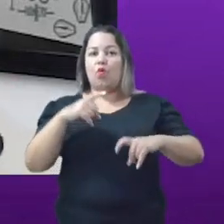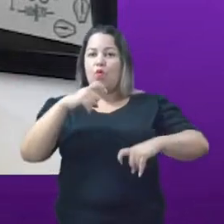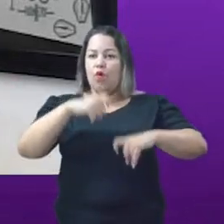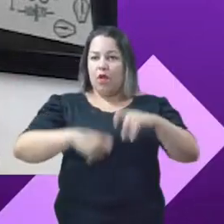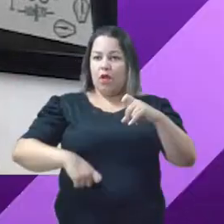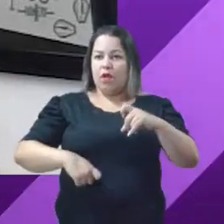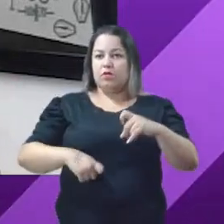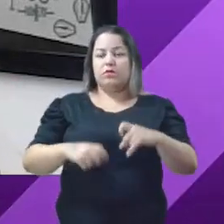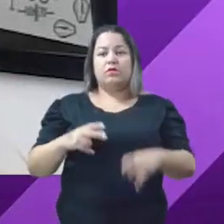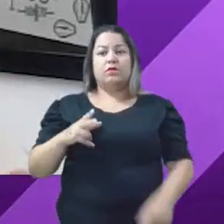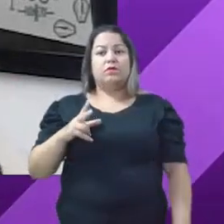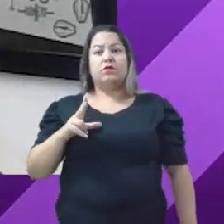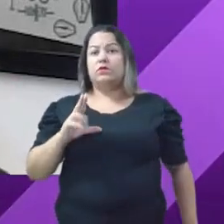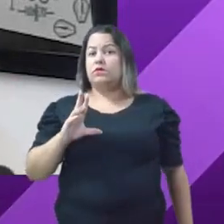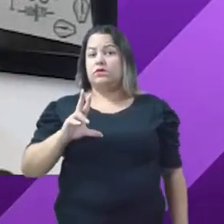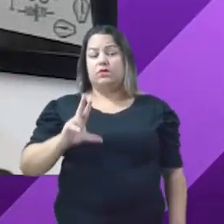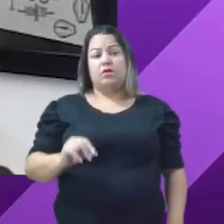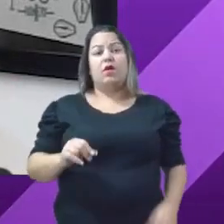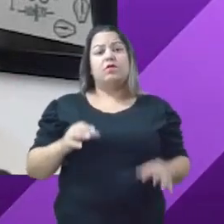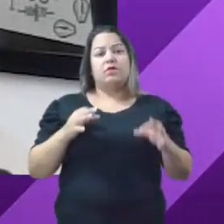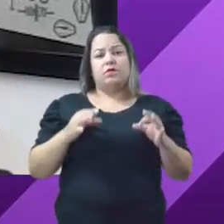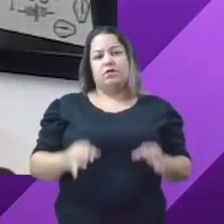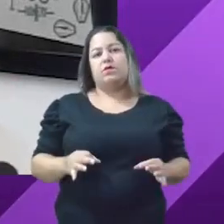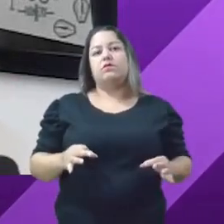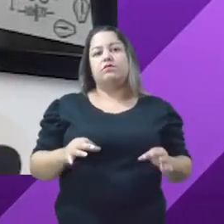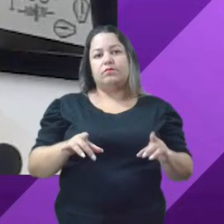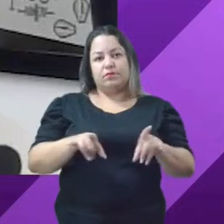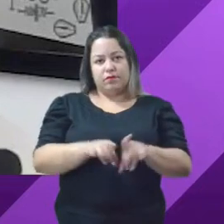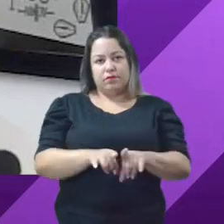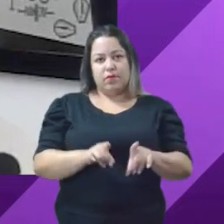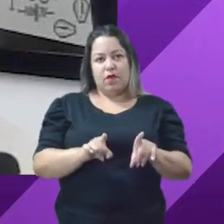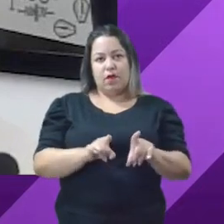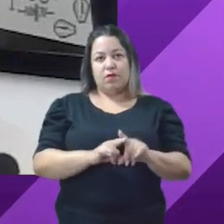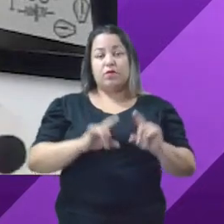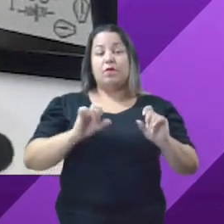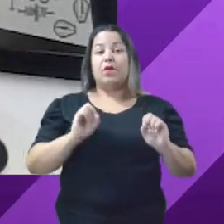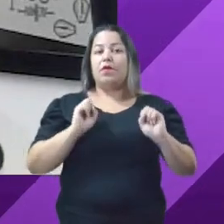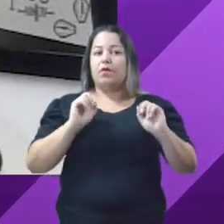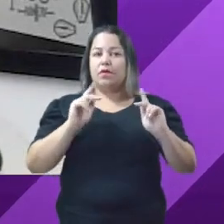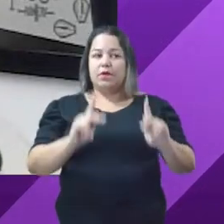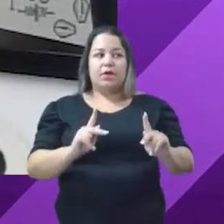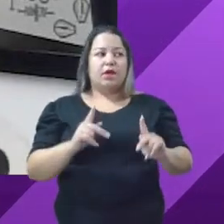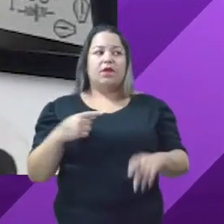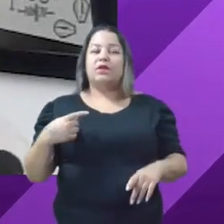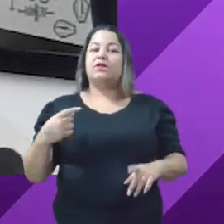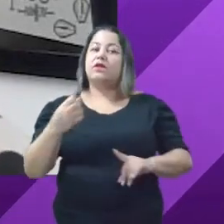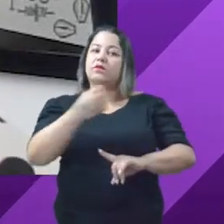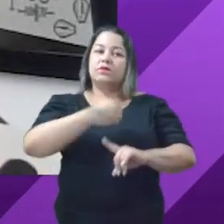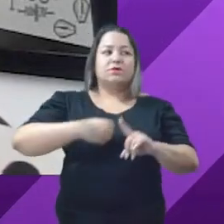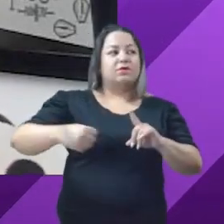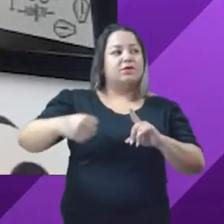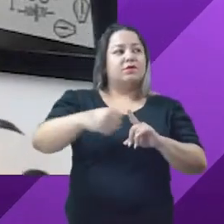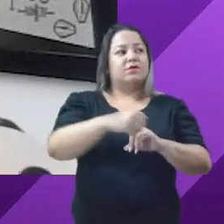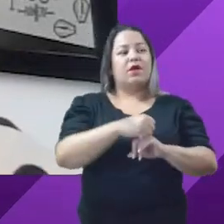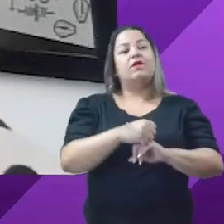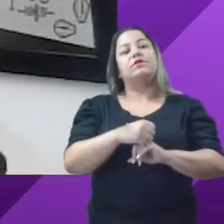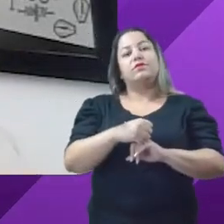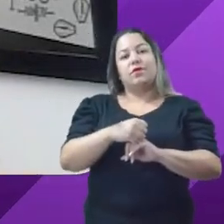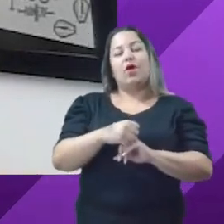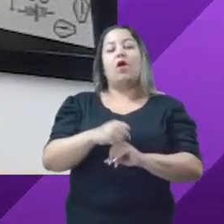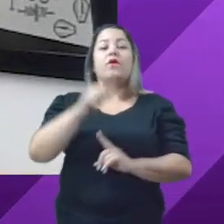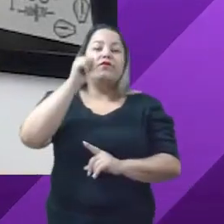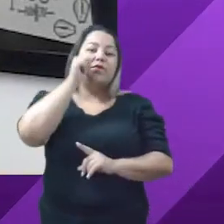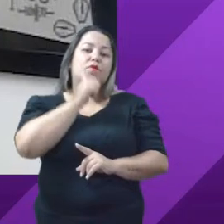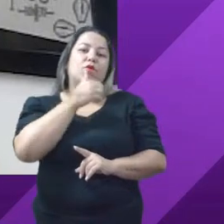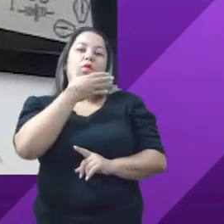biológico, o que não é correto e eu vou explicar para vocês. Bom, gente, em nossa sociedade, né, atribui-se o feminino e o masculino